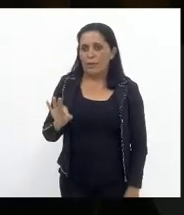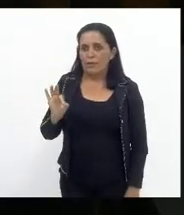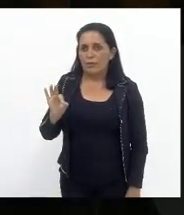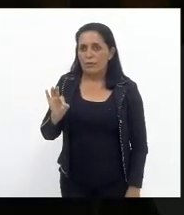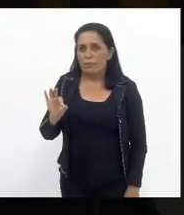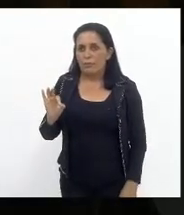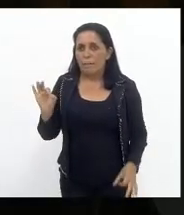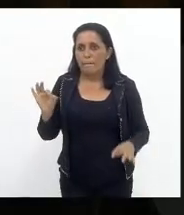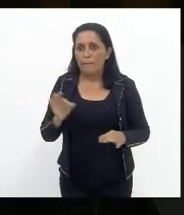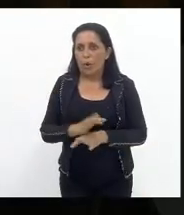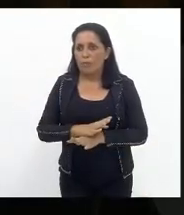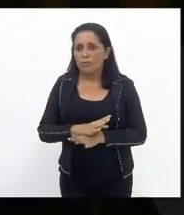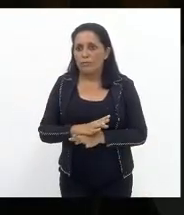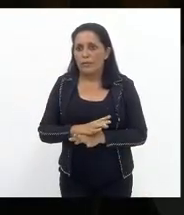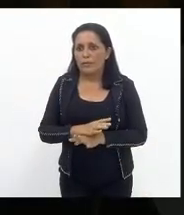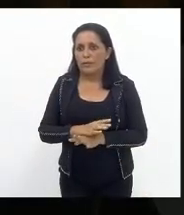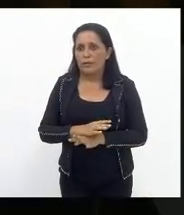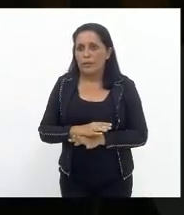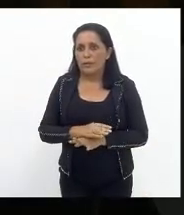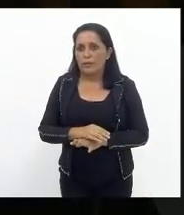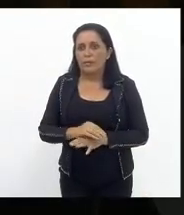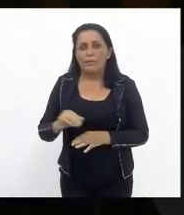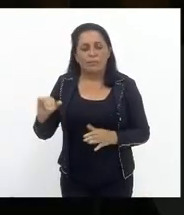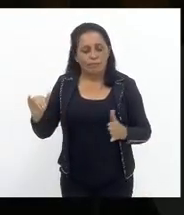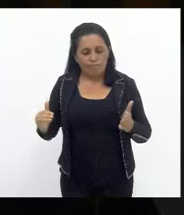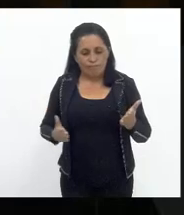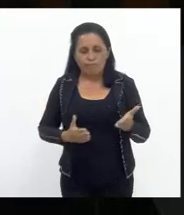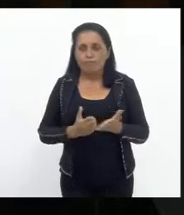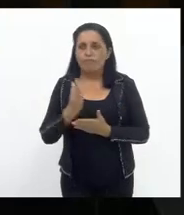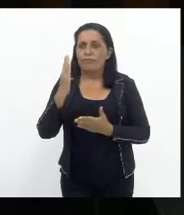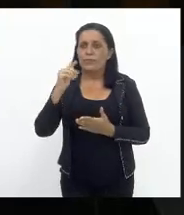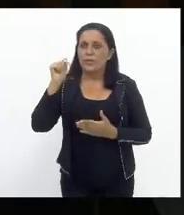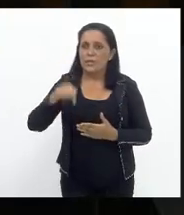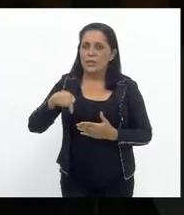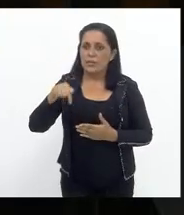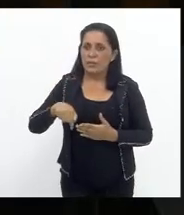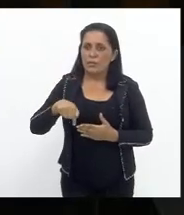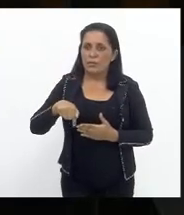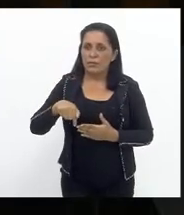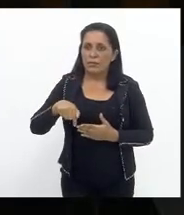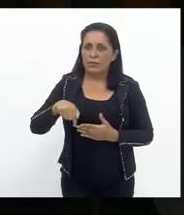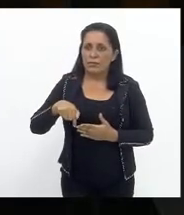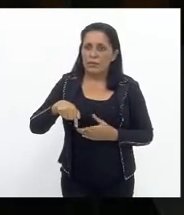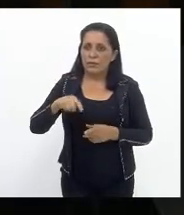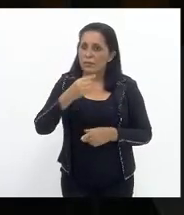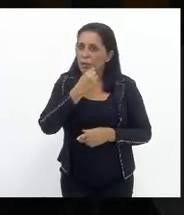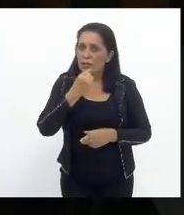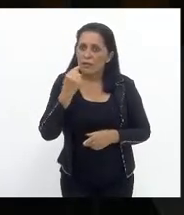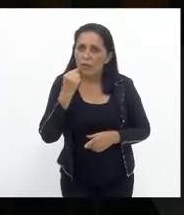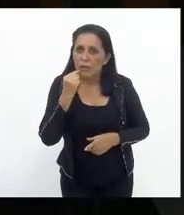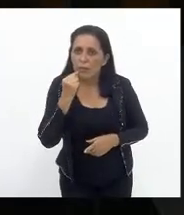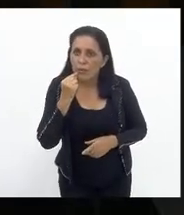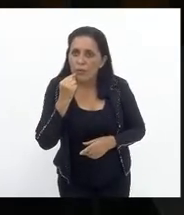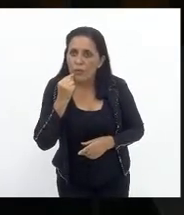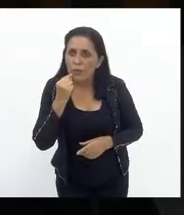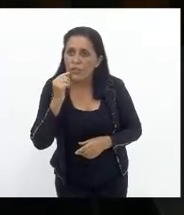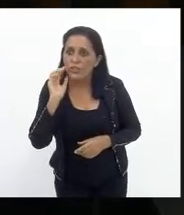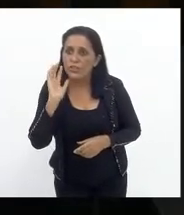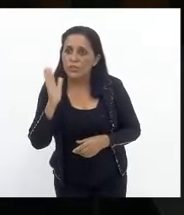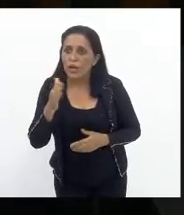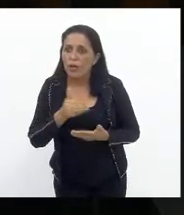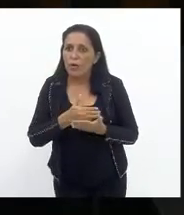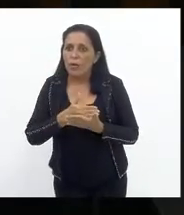95% pronta, apta, a esse ano, esse mês de setembro, já